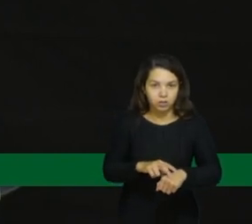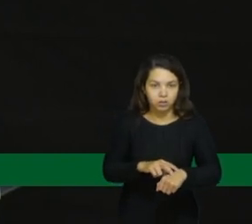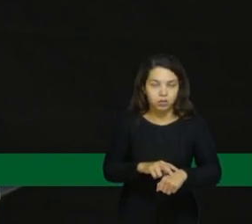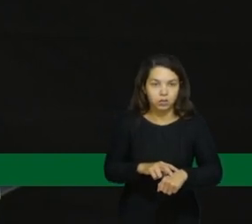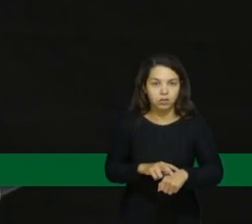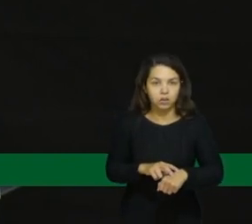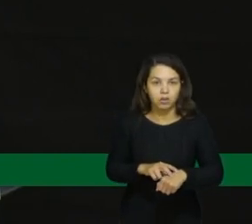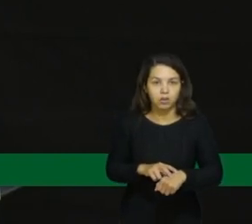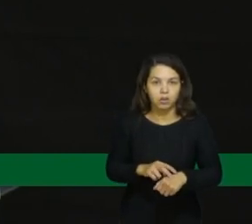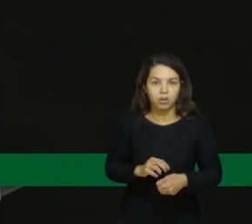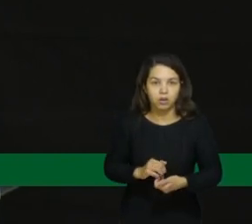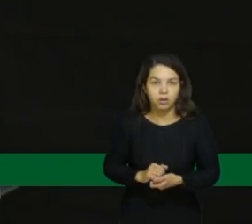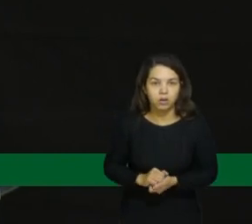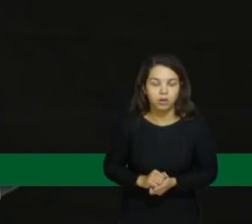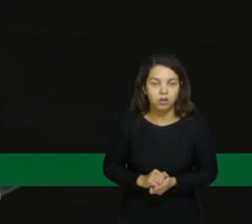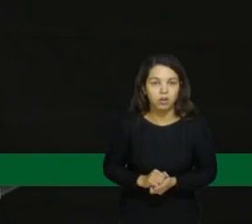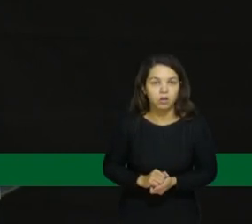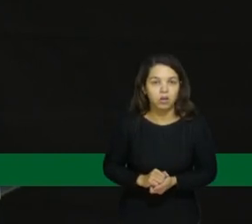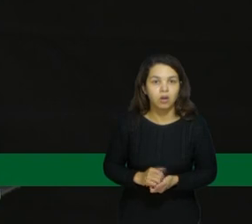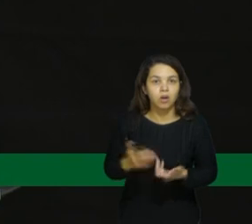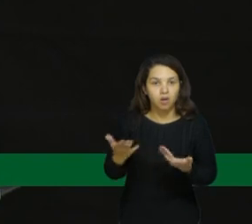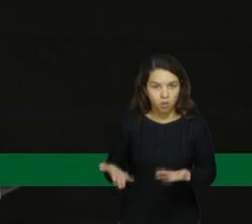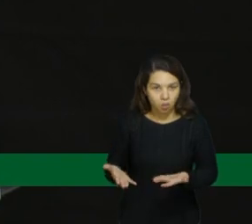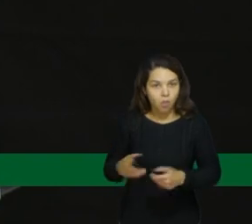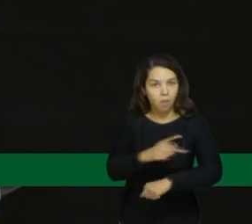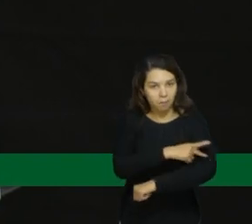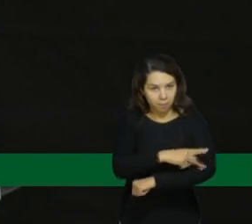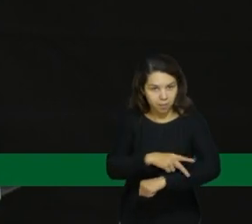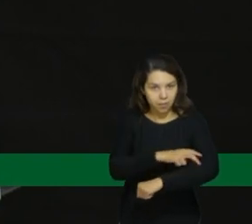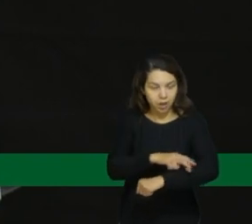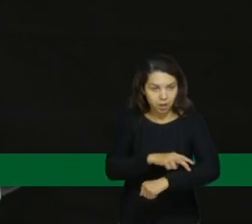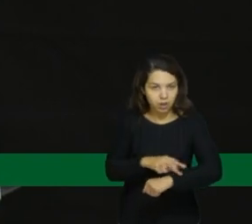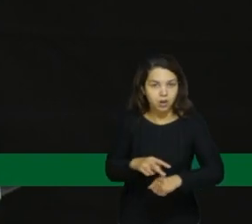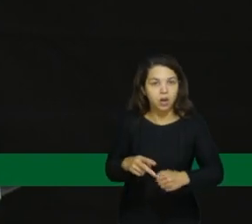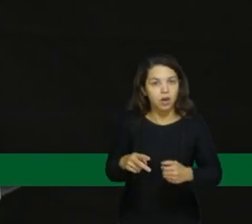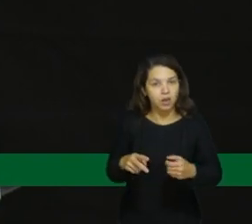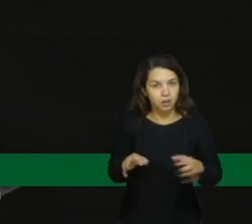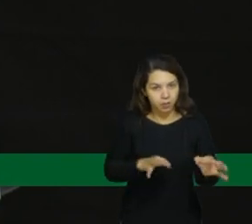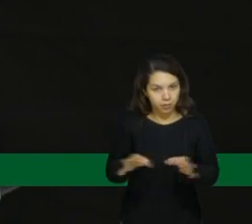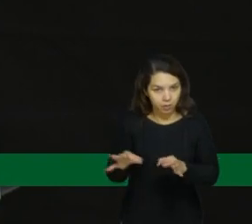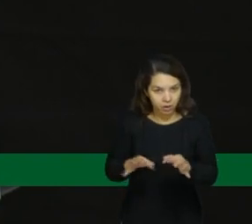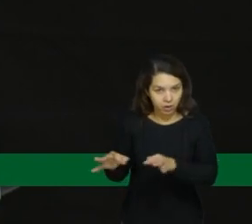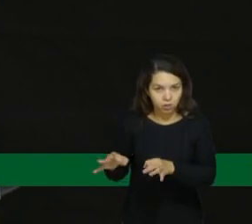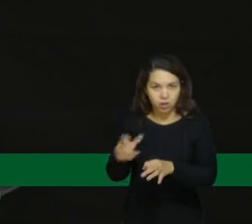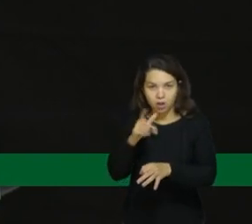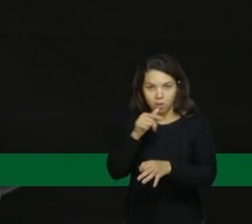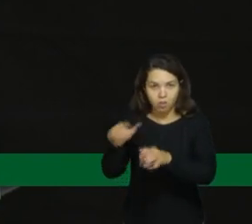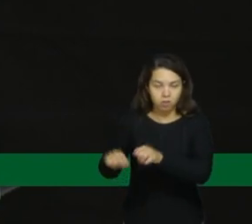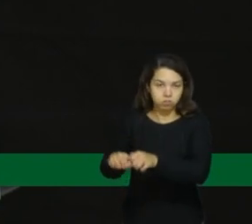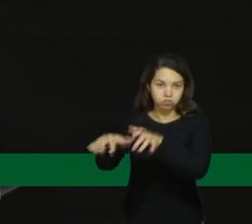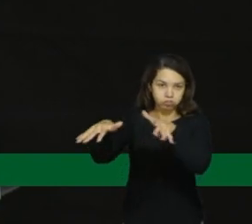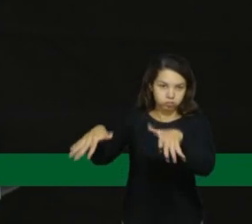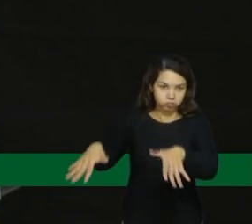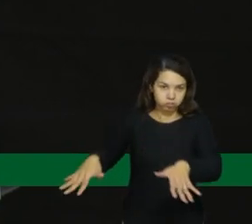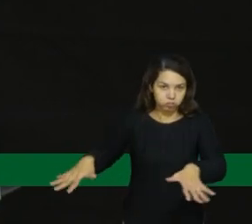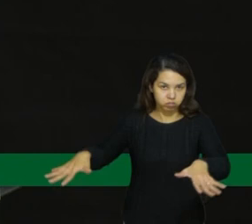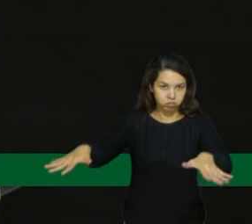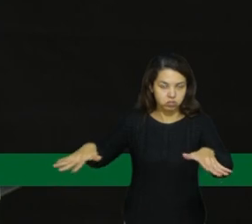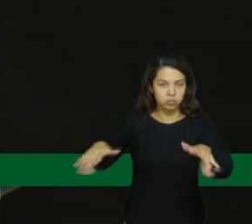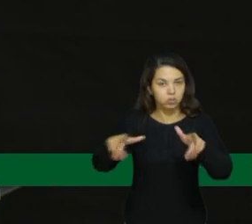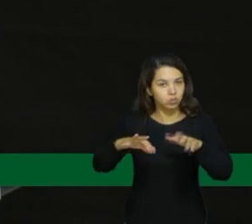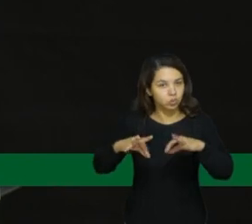parque foi feito para inundar. Então, todo o mobiliário, absolutamente todos os equipamentos que estão no